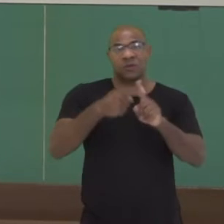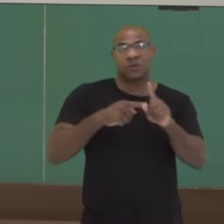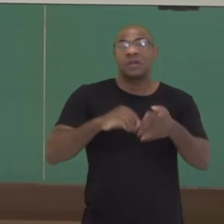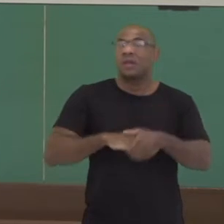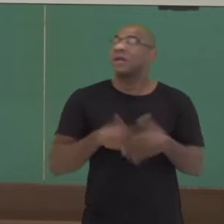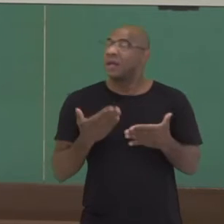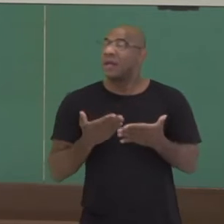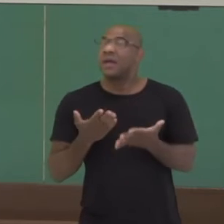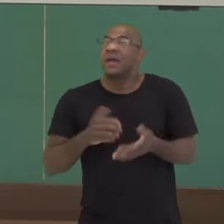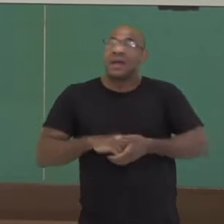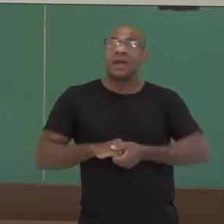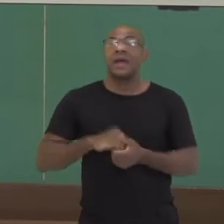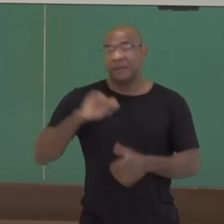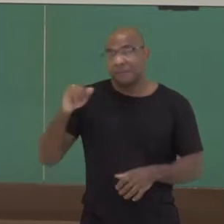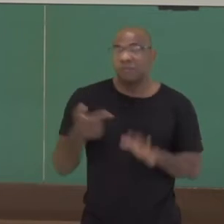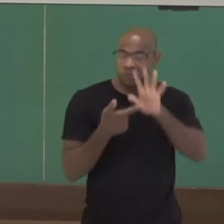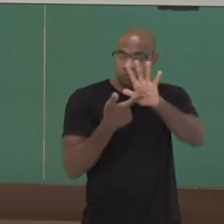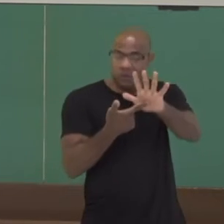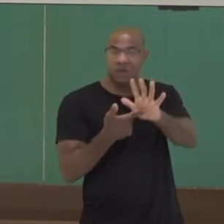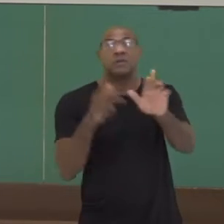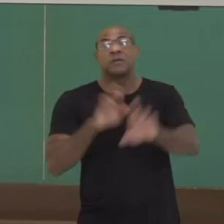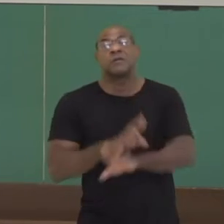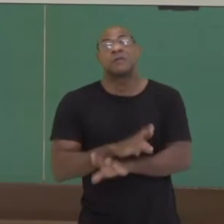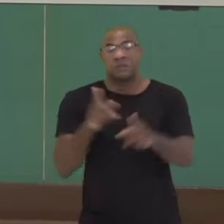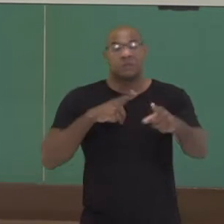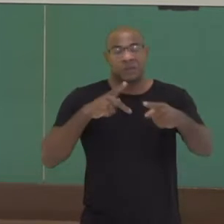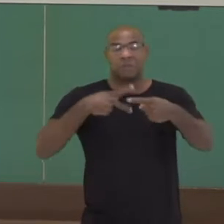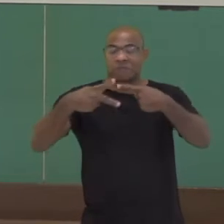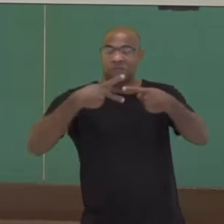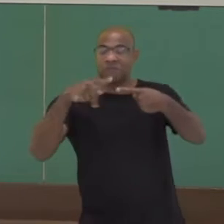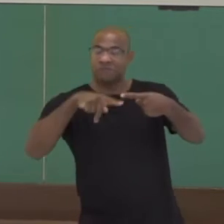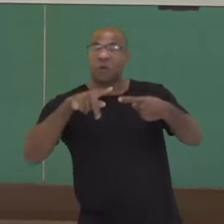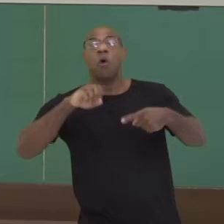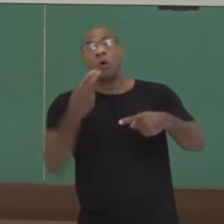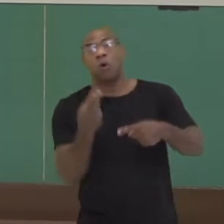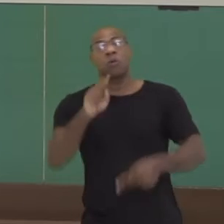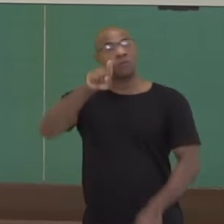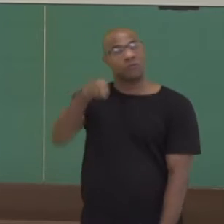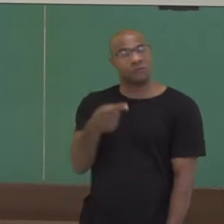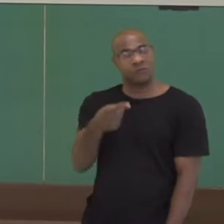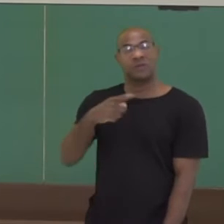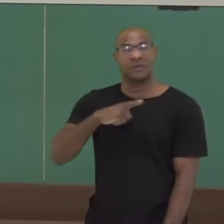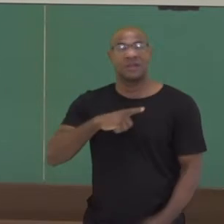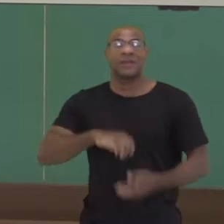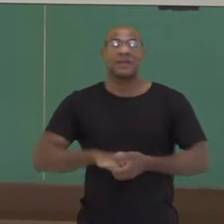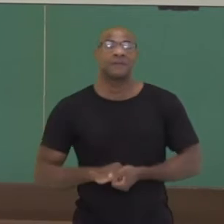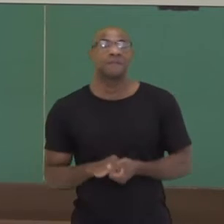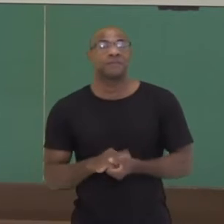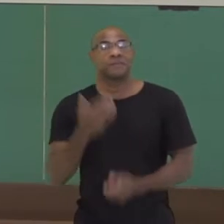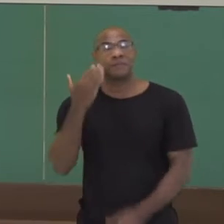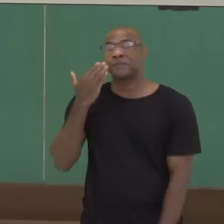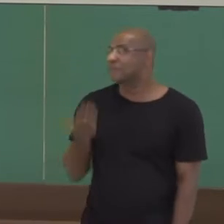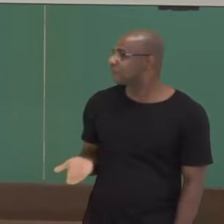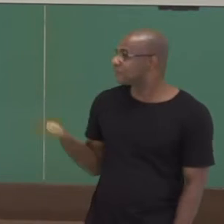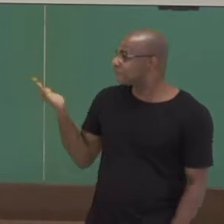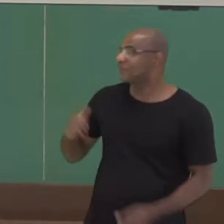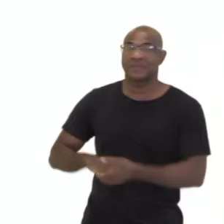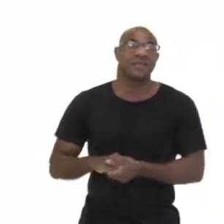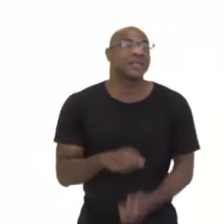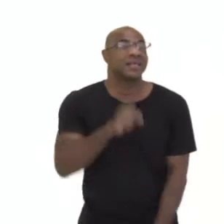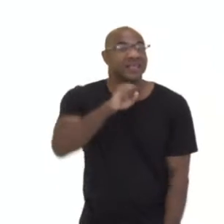ela é representada de forma fracionária ou decimal. Então nós temos aqui, se